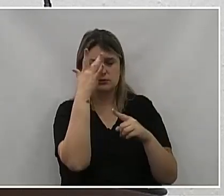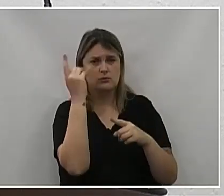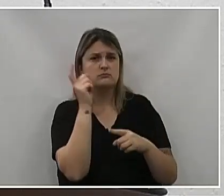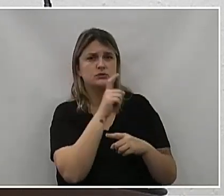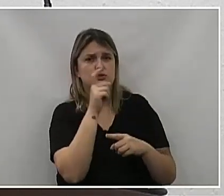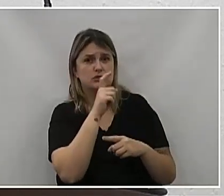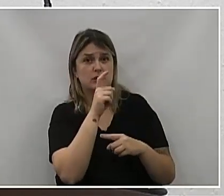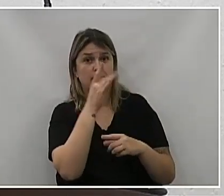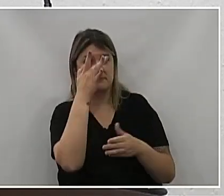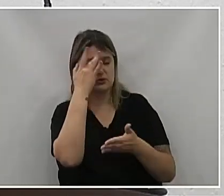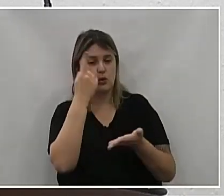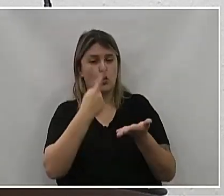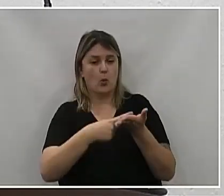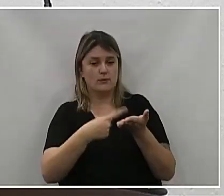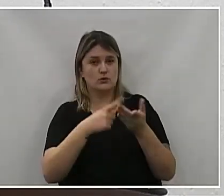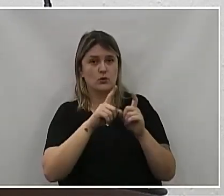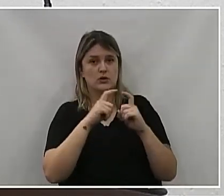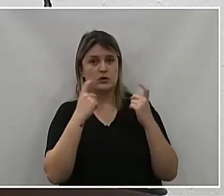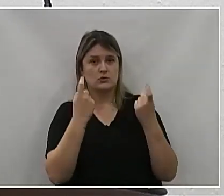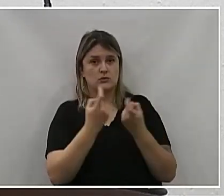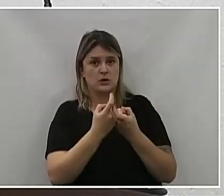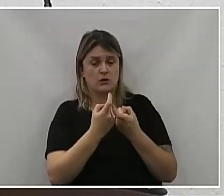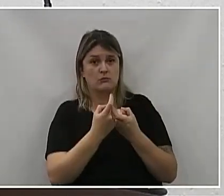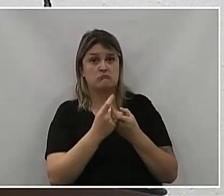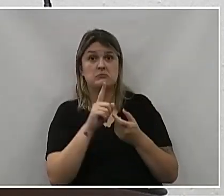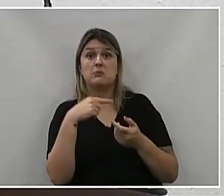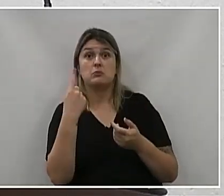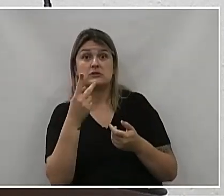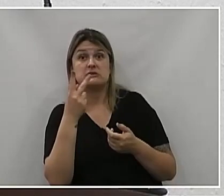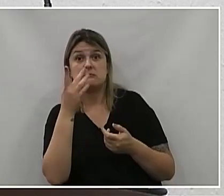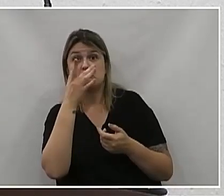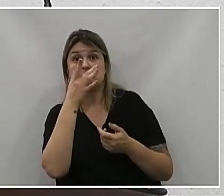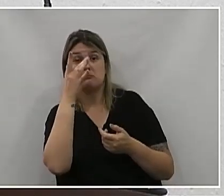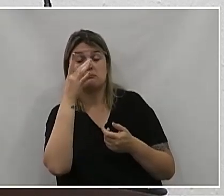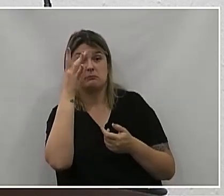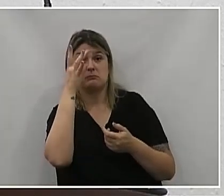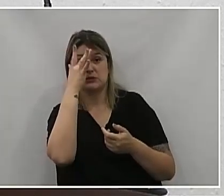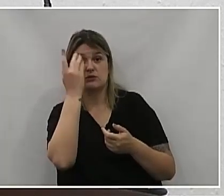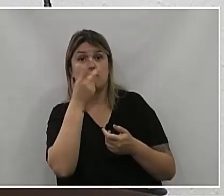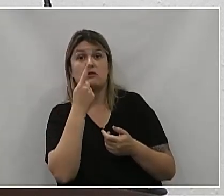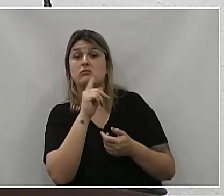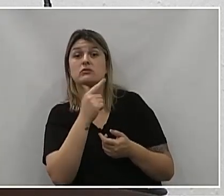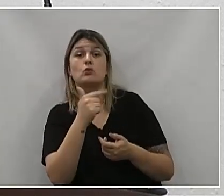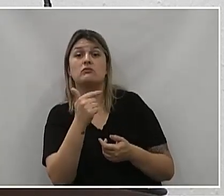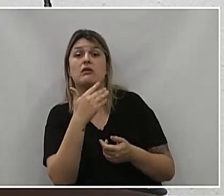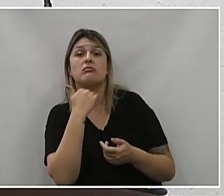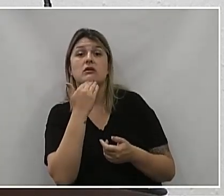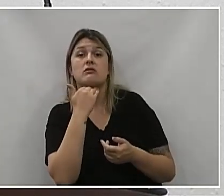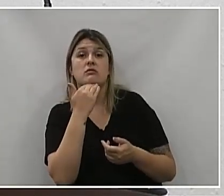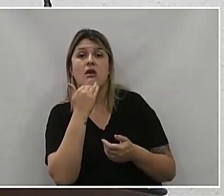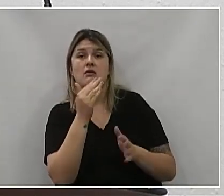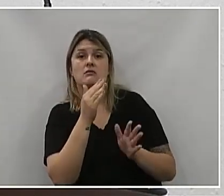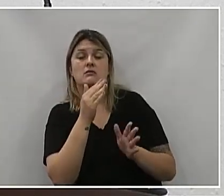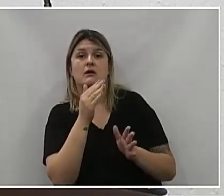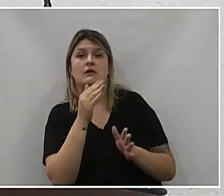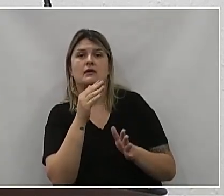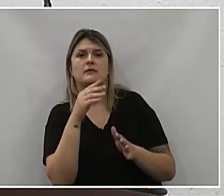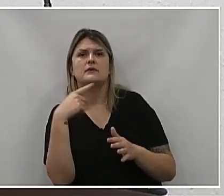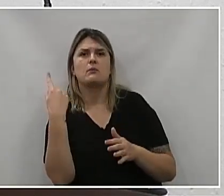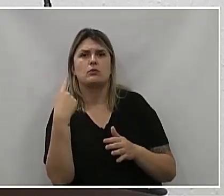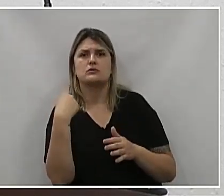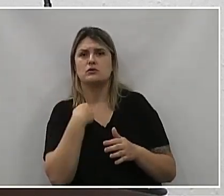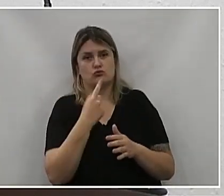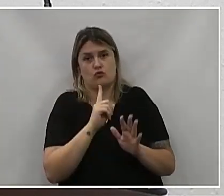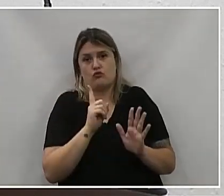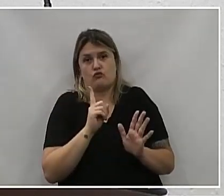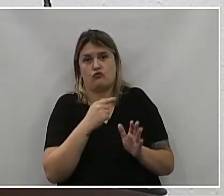Porque a pessoa marcou comigo, depois disse que não ia ninguém, eu acabei não indo, daí agora vem me chamar eu que sou o pilantra que marco reunião e